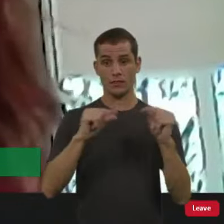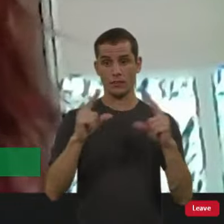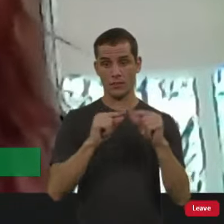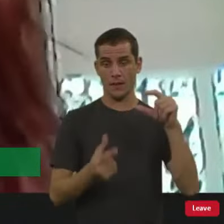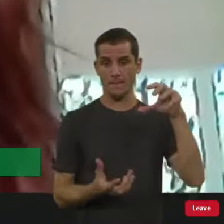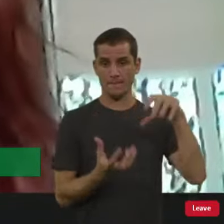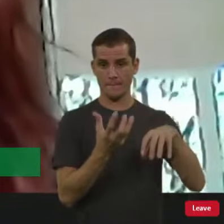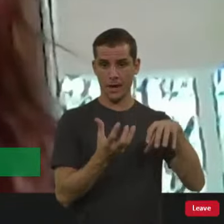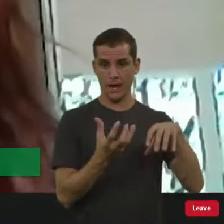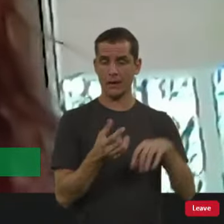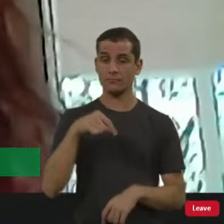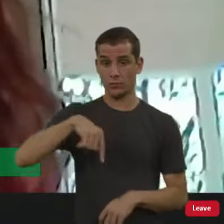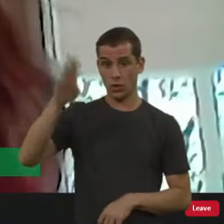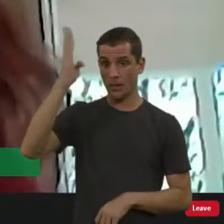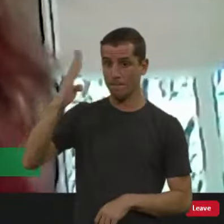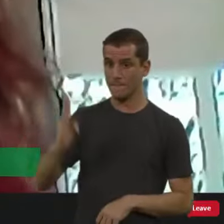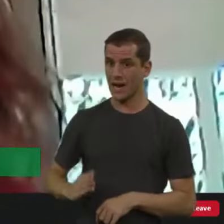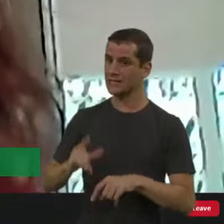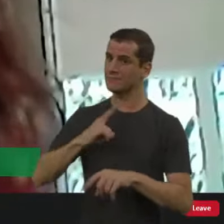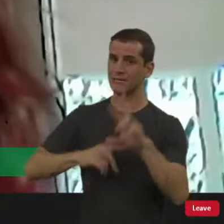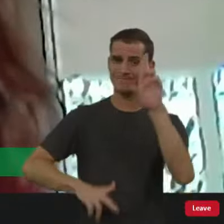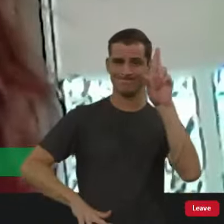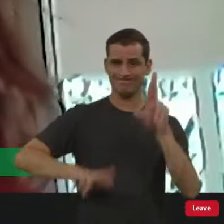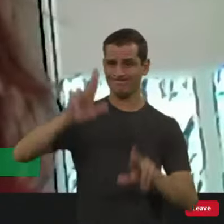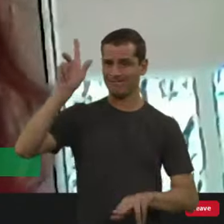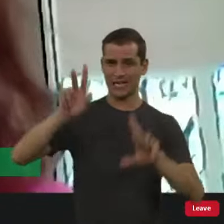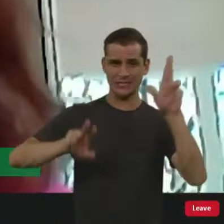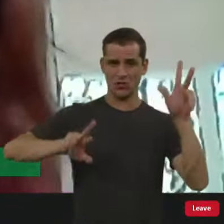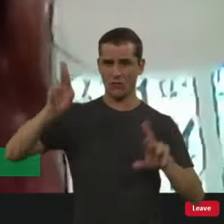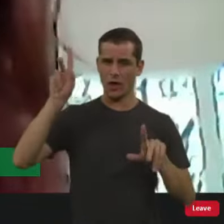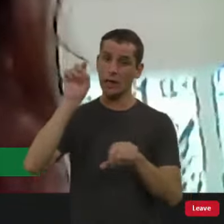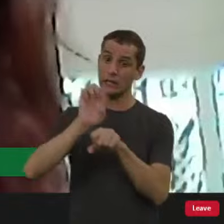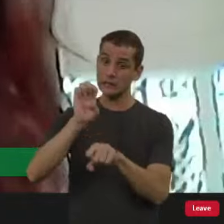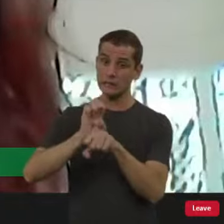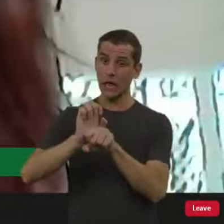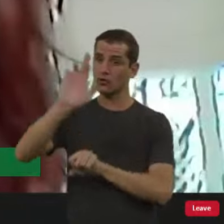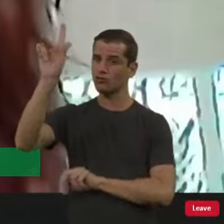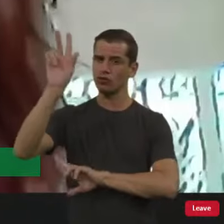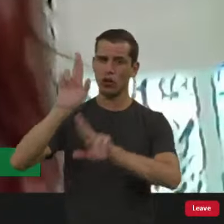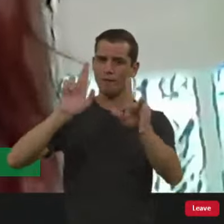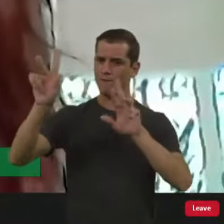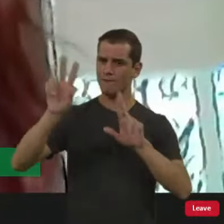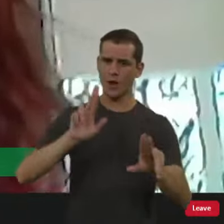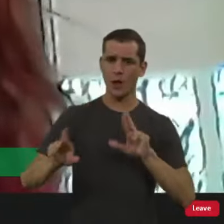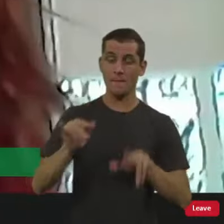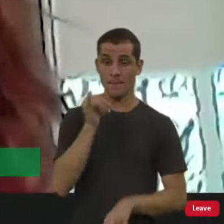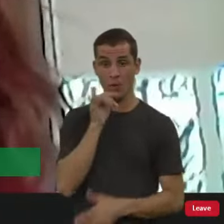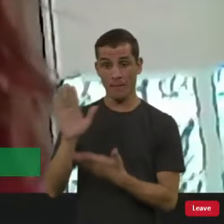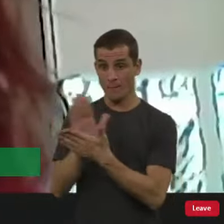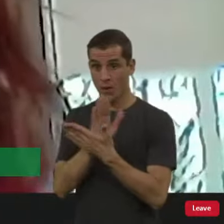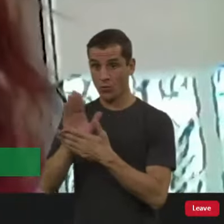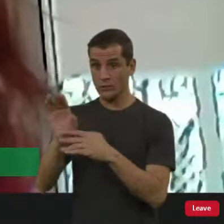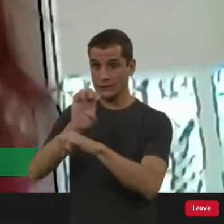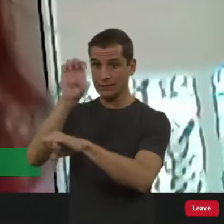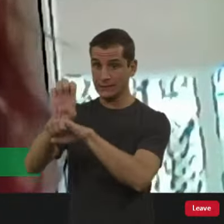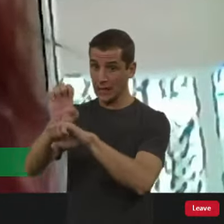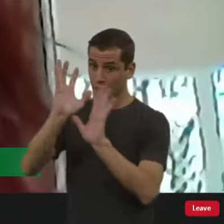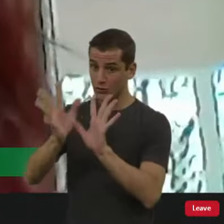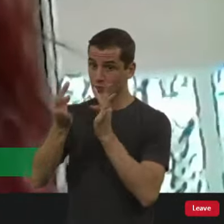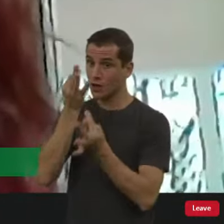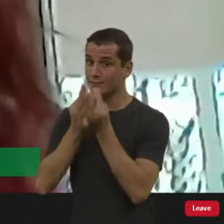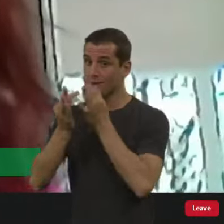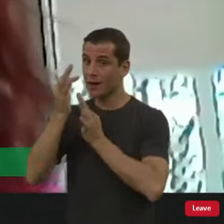muito heterogêneo. Em alguns estados, os pacientes já tinham acesso à terapia combinada. Na maioria dos